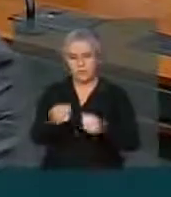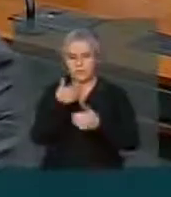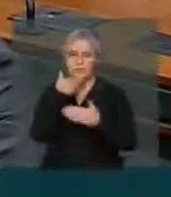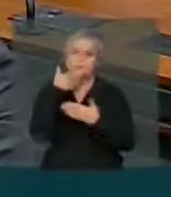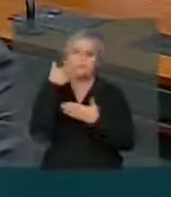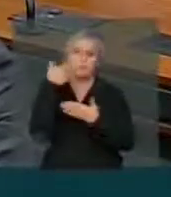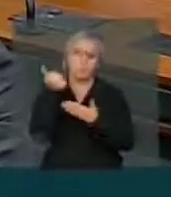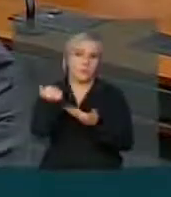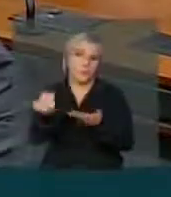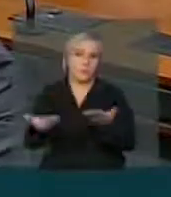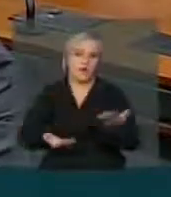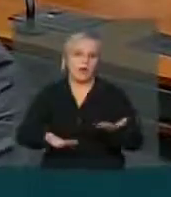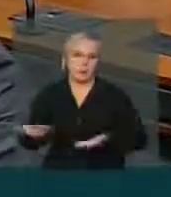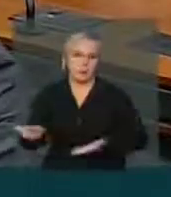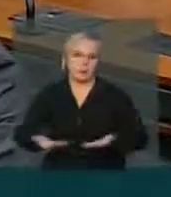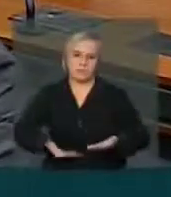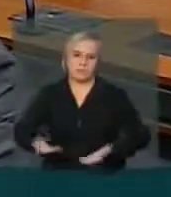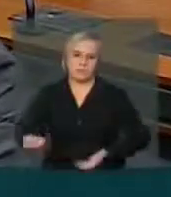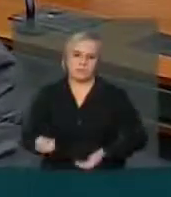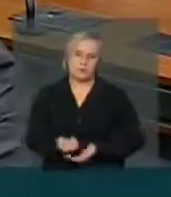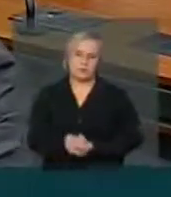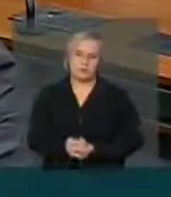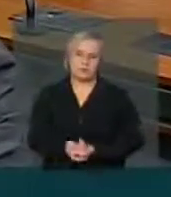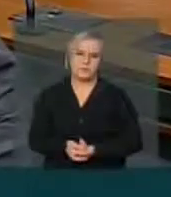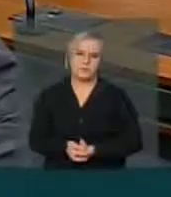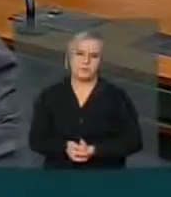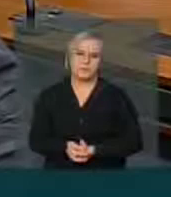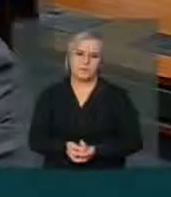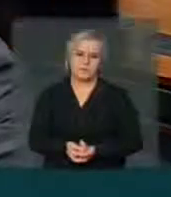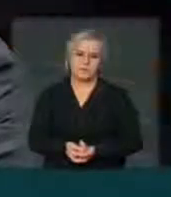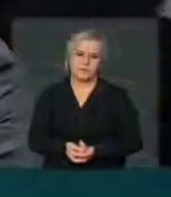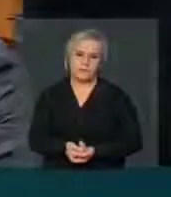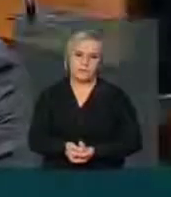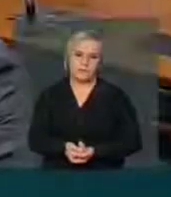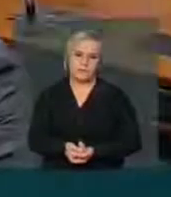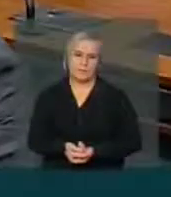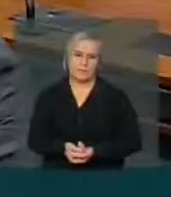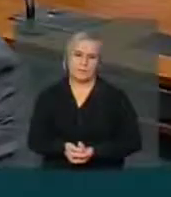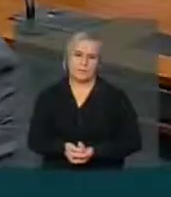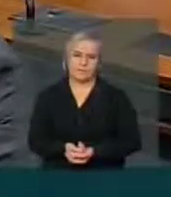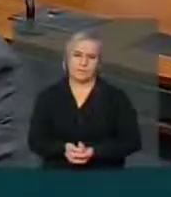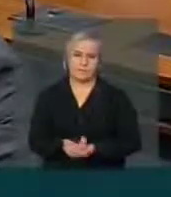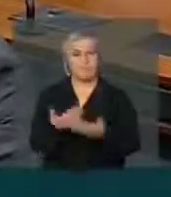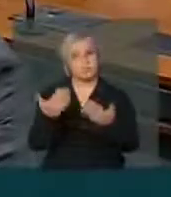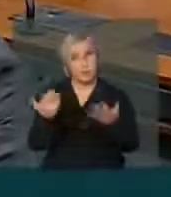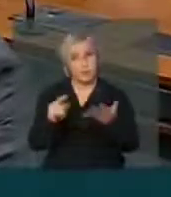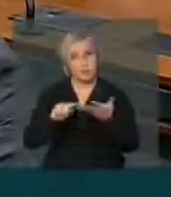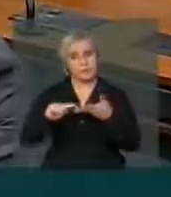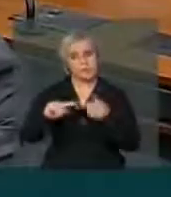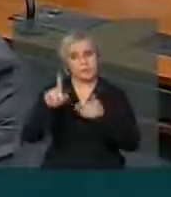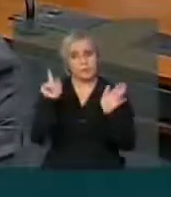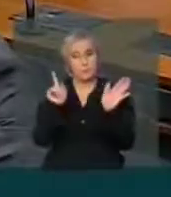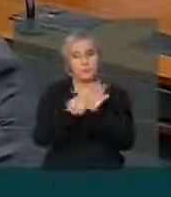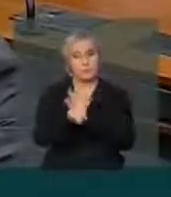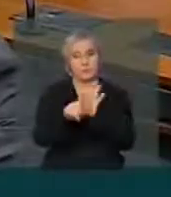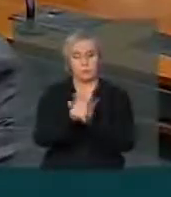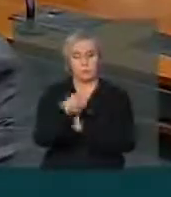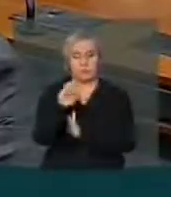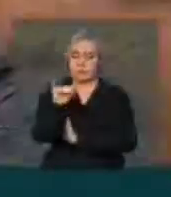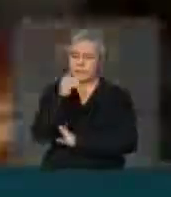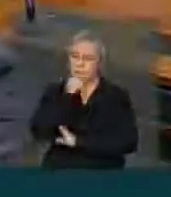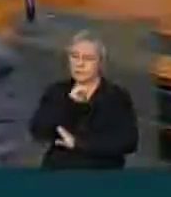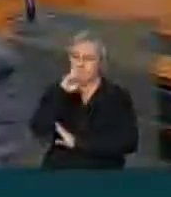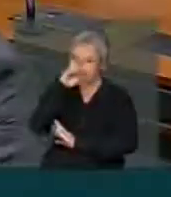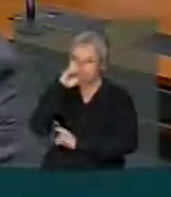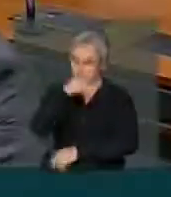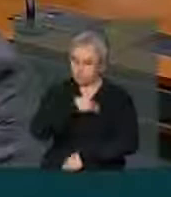criticar, né, efetivamente a nossa a privatização que foi feita. Então, eram esses questionamentos, e se o ministro e o senhor João Batista